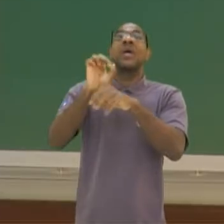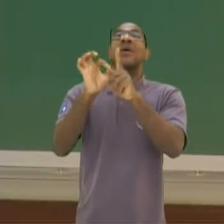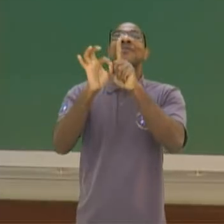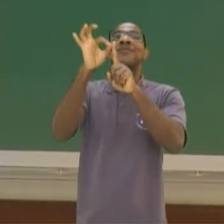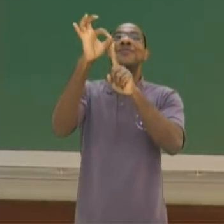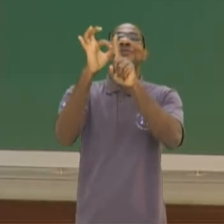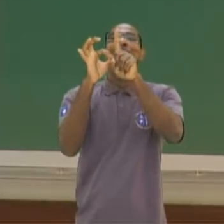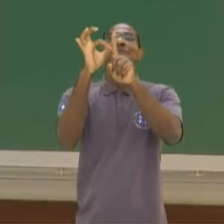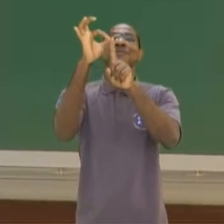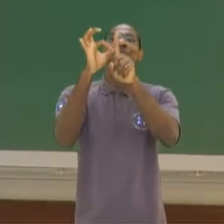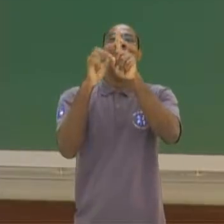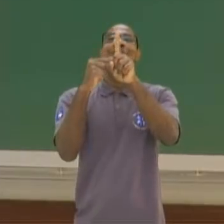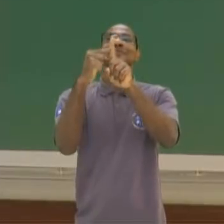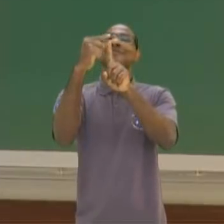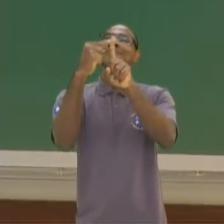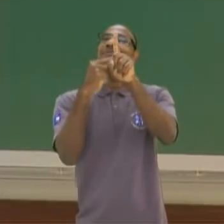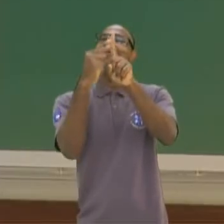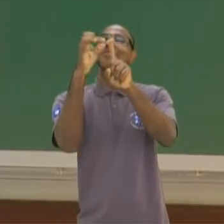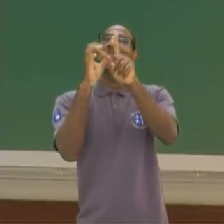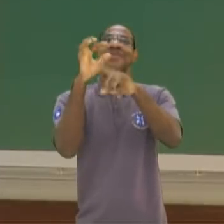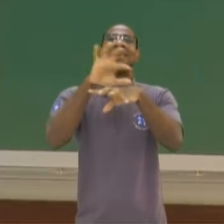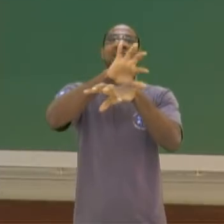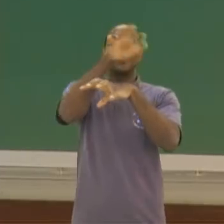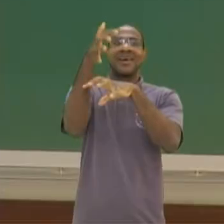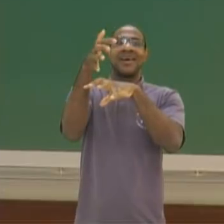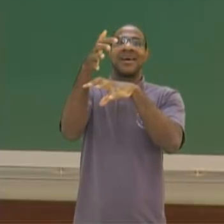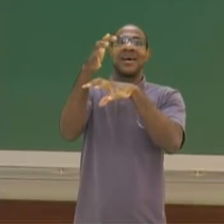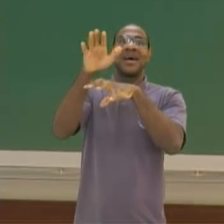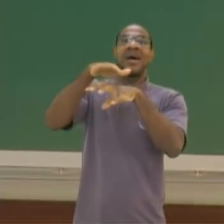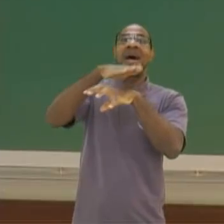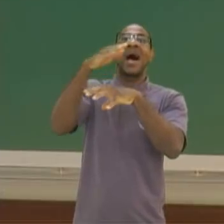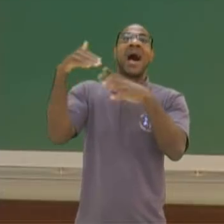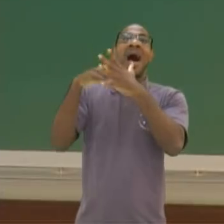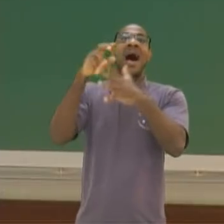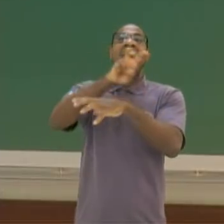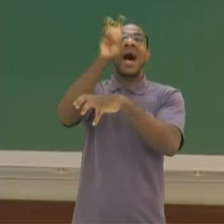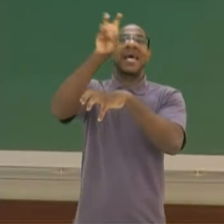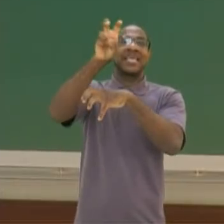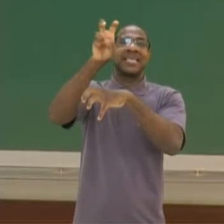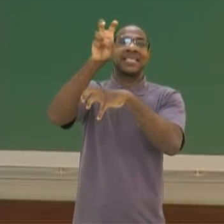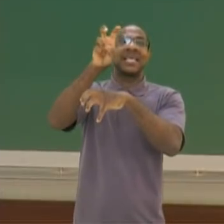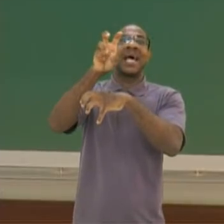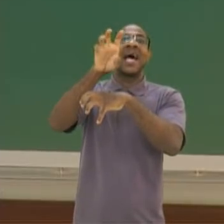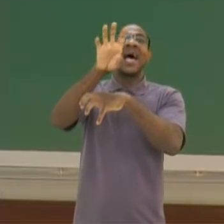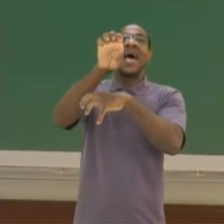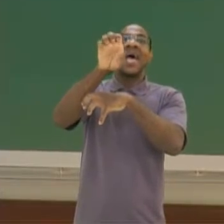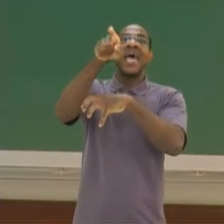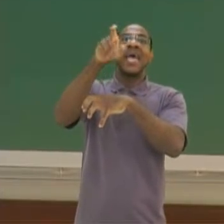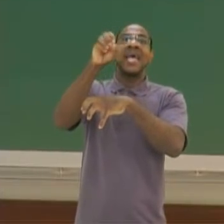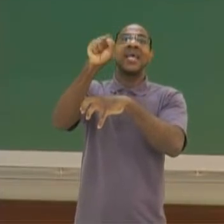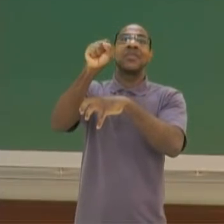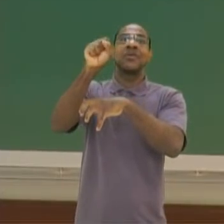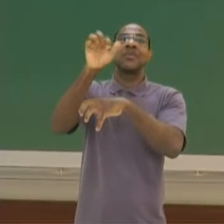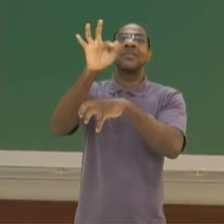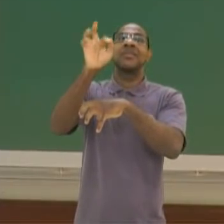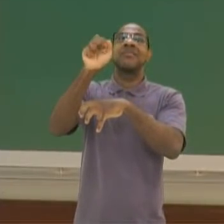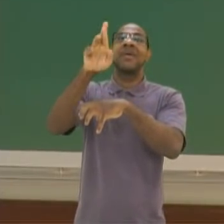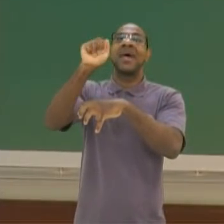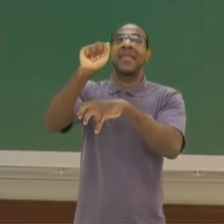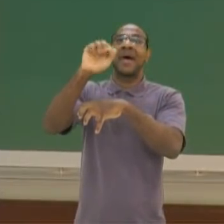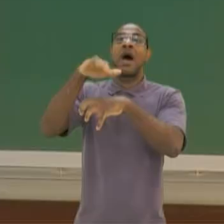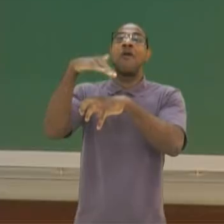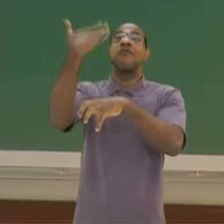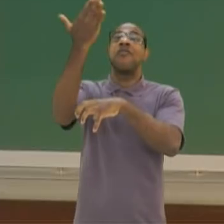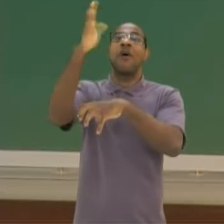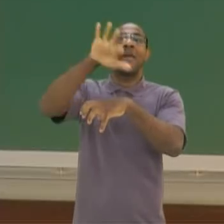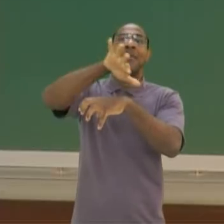temperatura. E a última, olha lá, exosfera. Exo, fora, é o